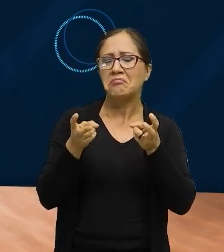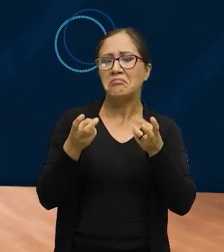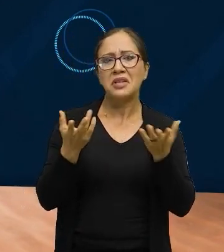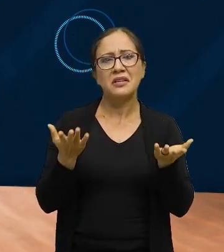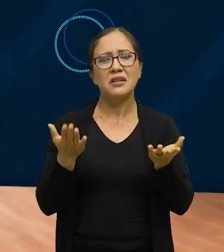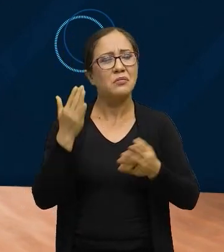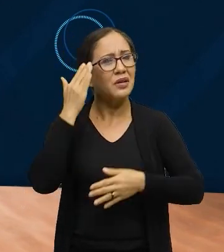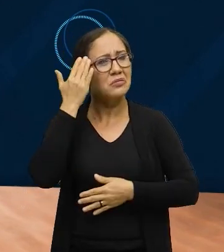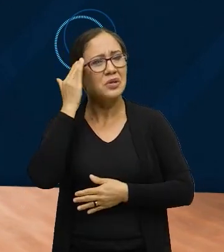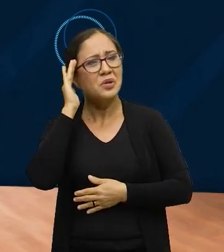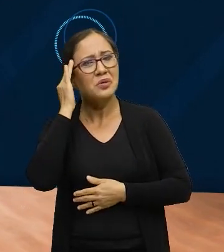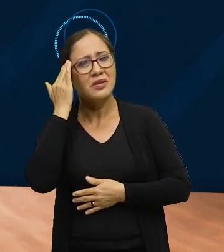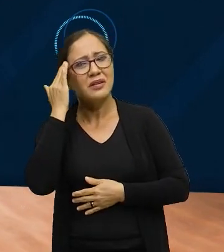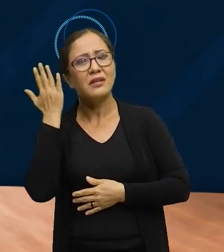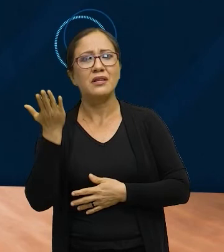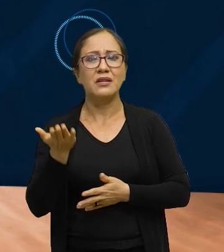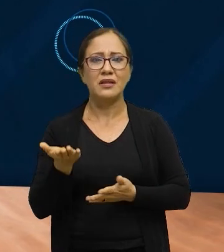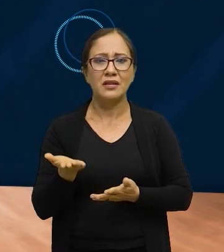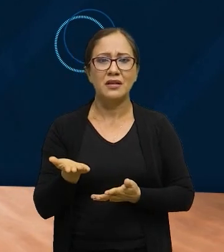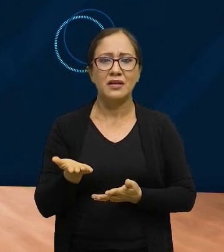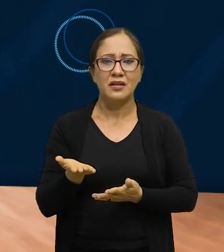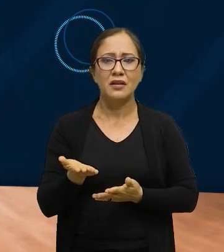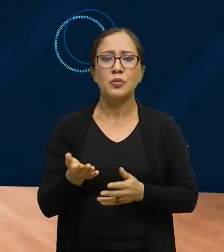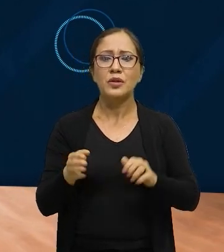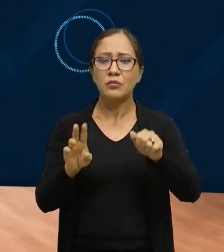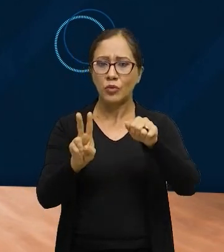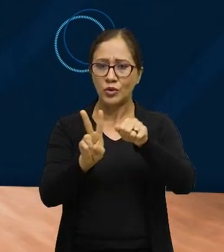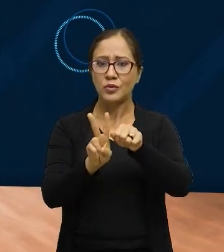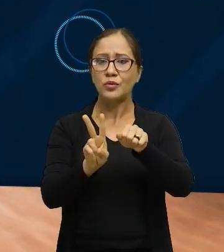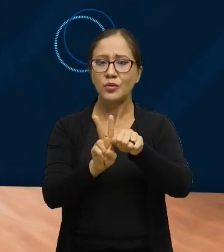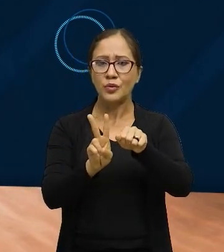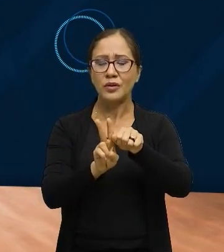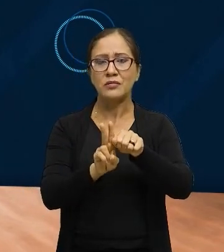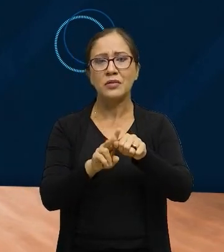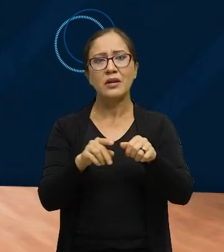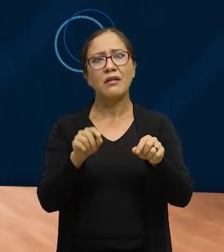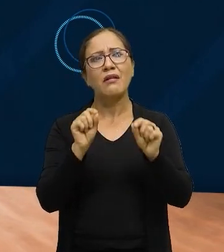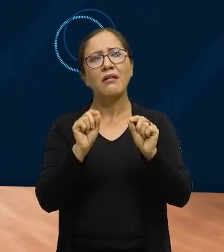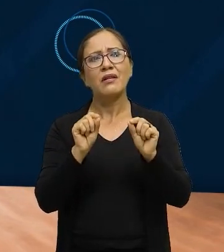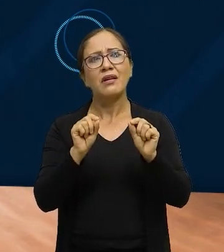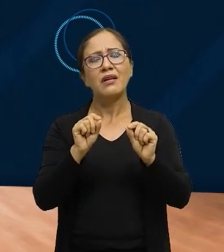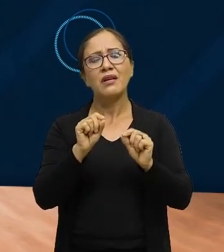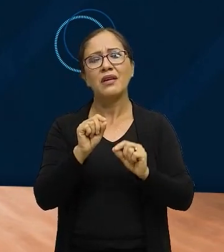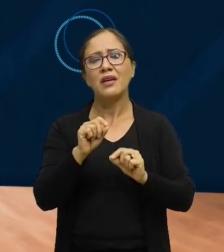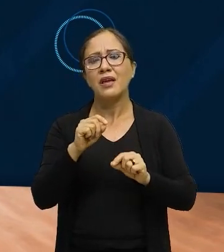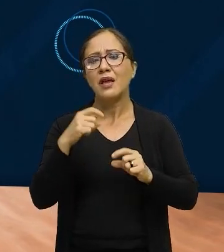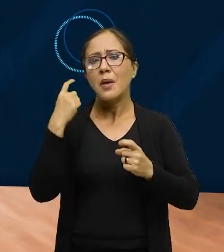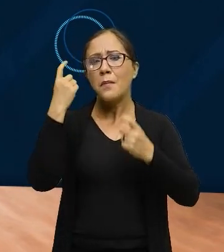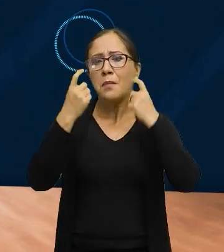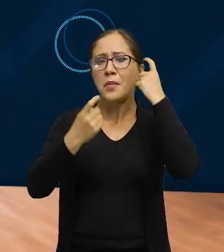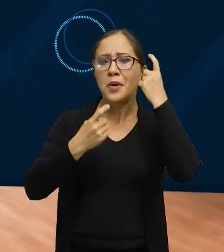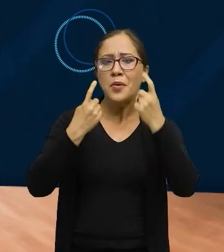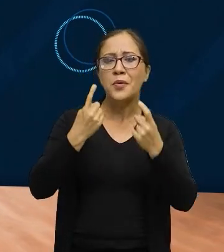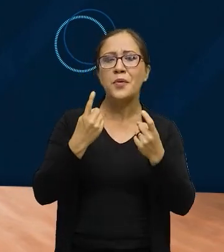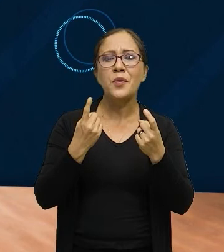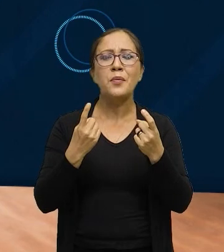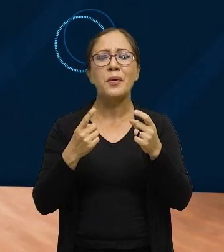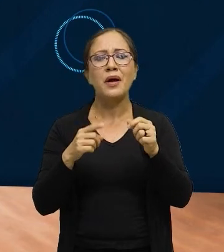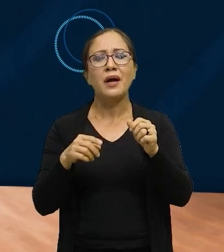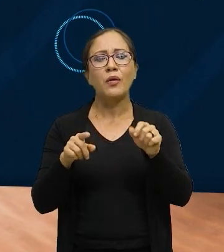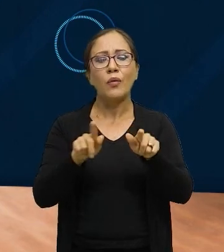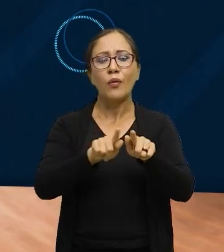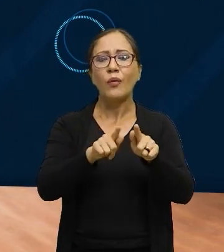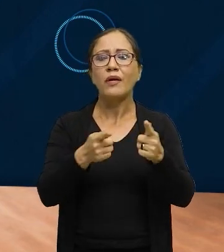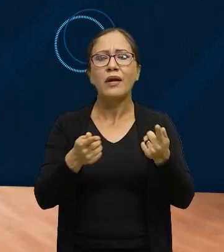não entendeu, que ele poderia ter colocado um advérbio, por exemplo. Quem que se preocupa com um padrão de advérbio, adjetivo,